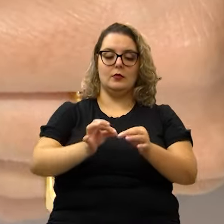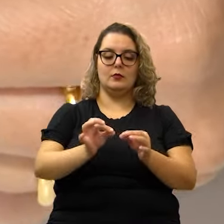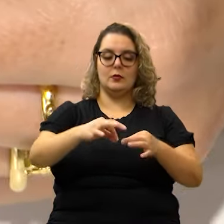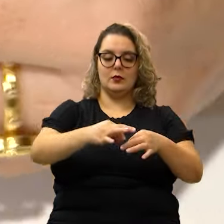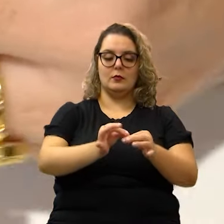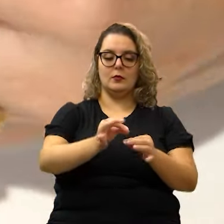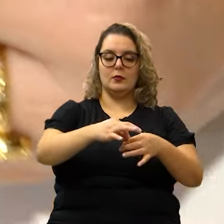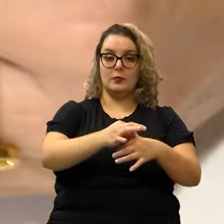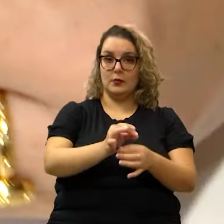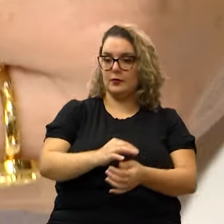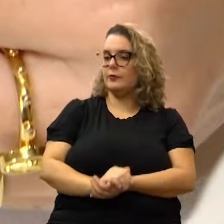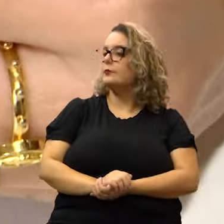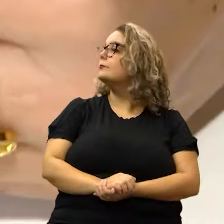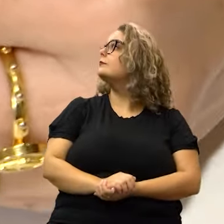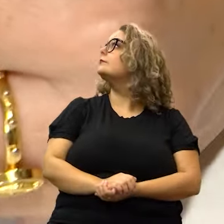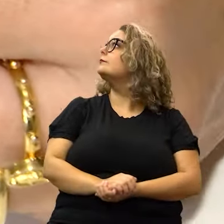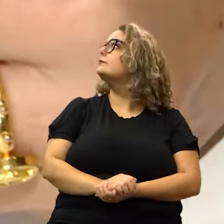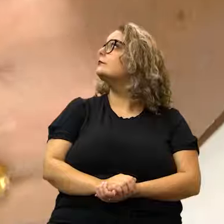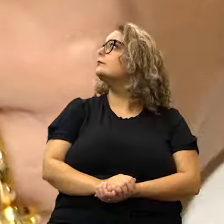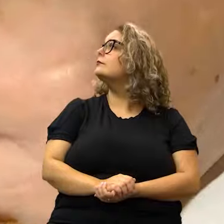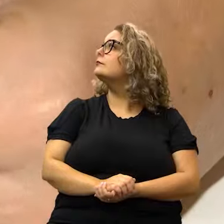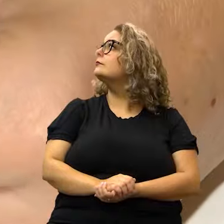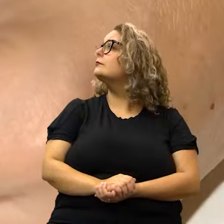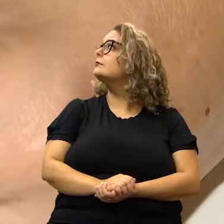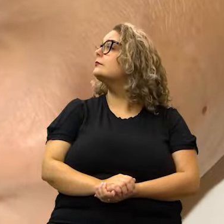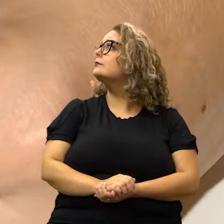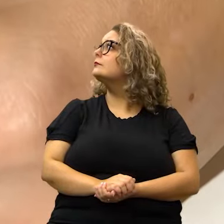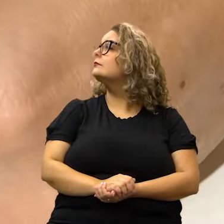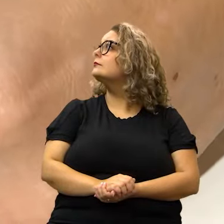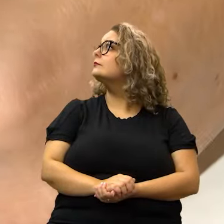tecido circular. Então a gente vai puxando